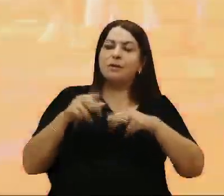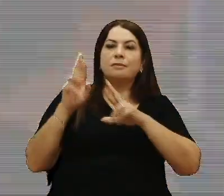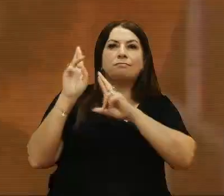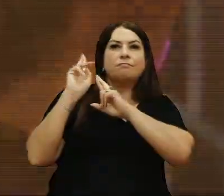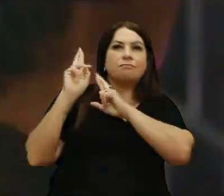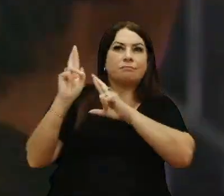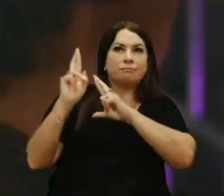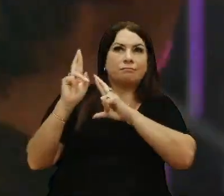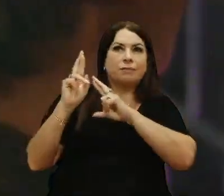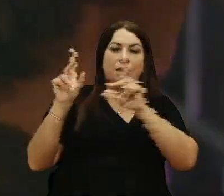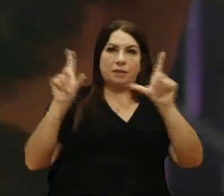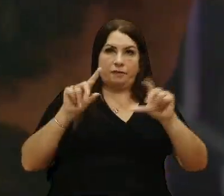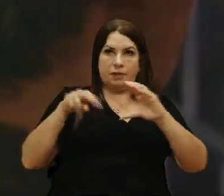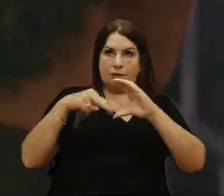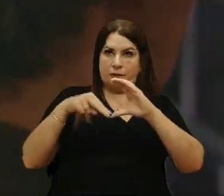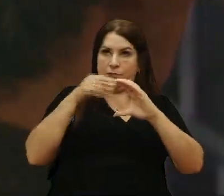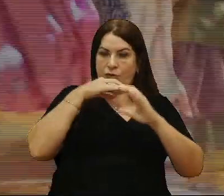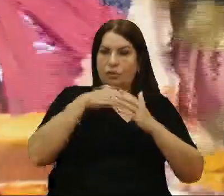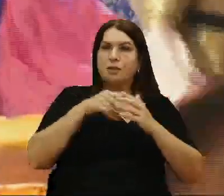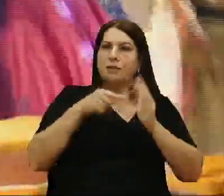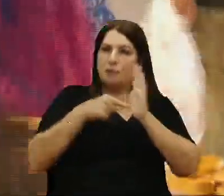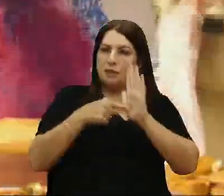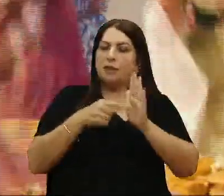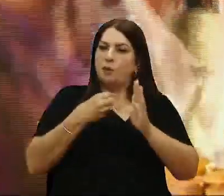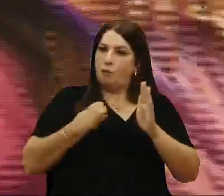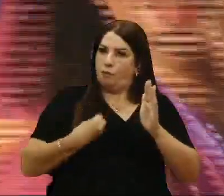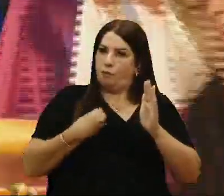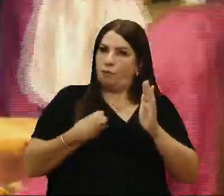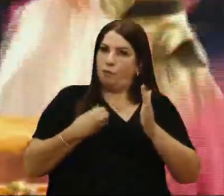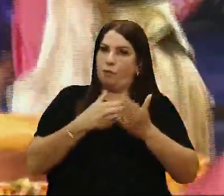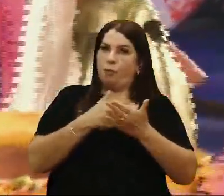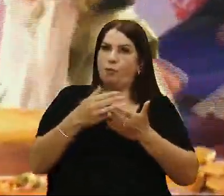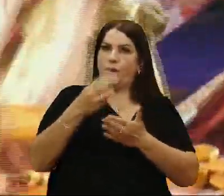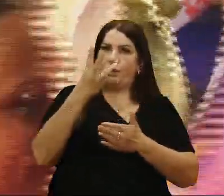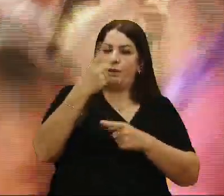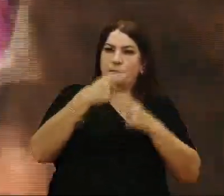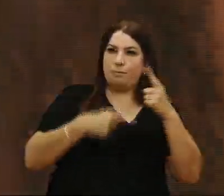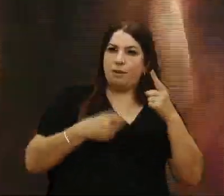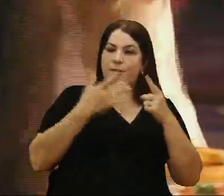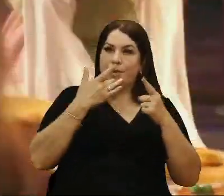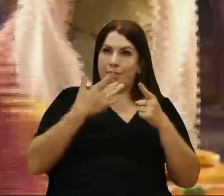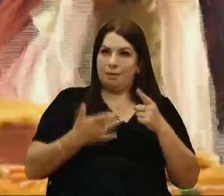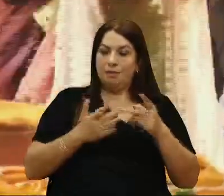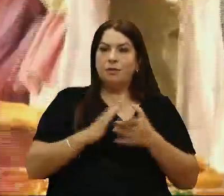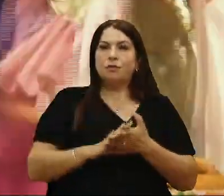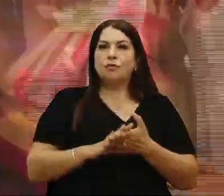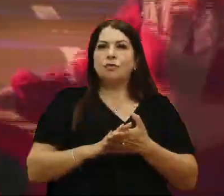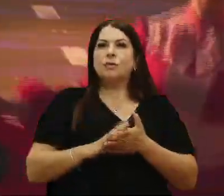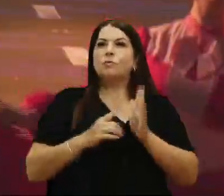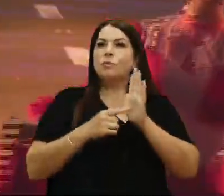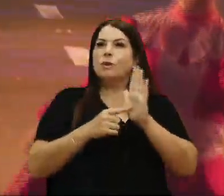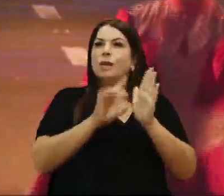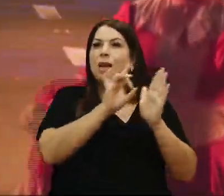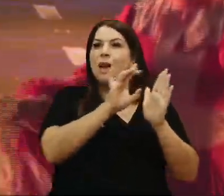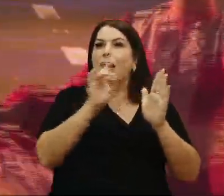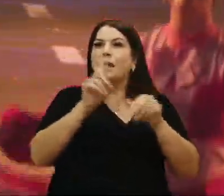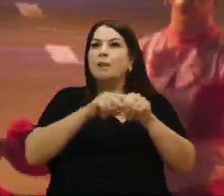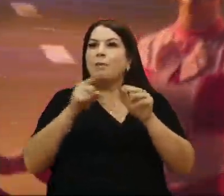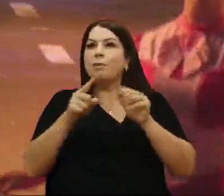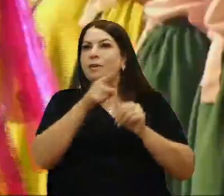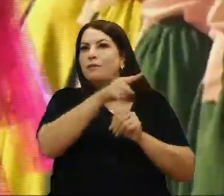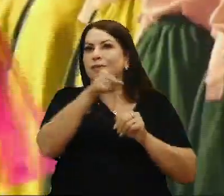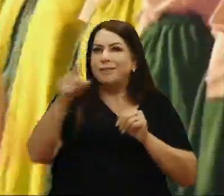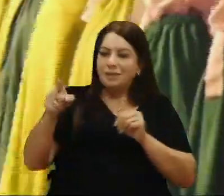esperança. A TV Câmara Caxias vai estar ao vivo a partir das 13h30 da tarde, levando cada momento até